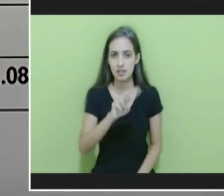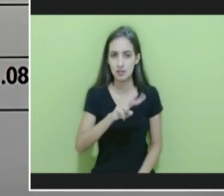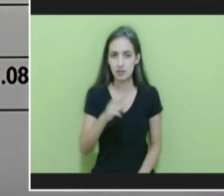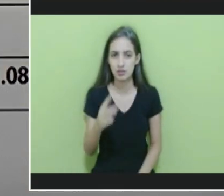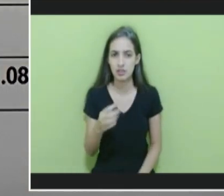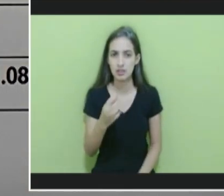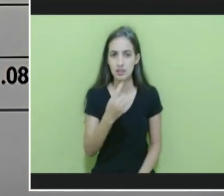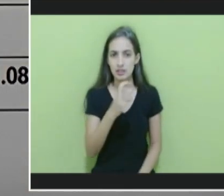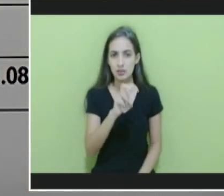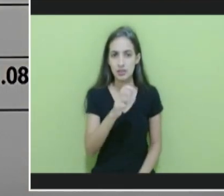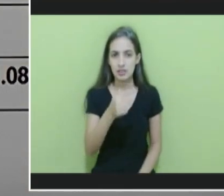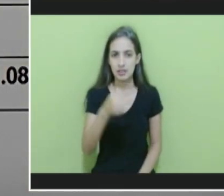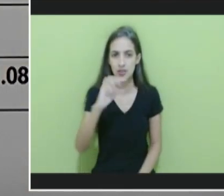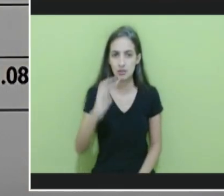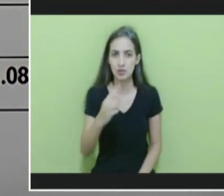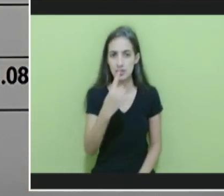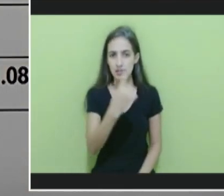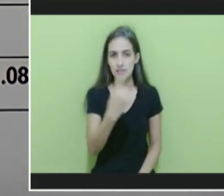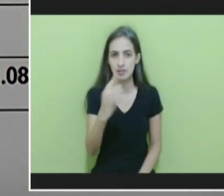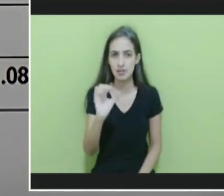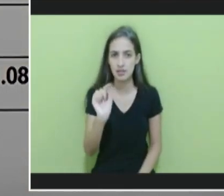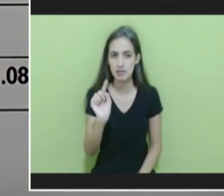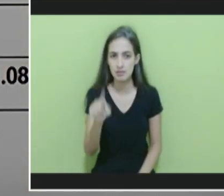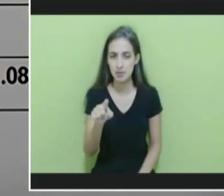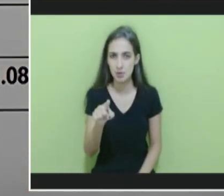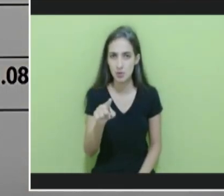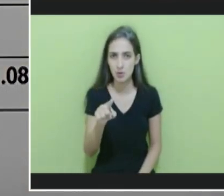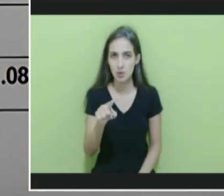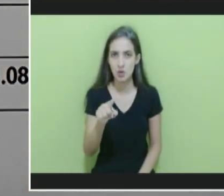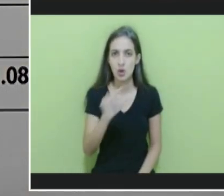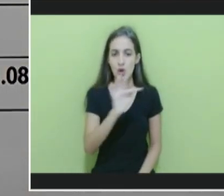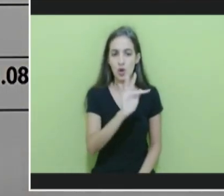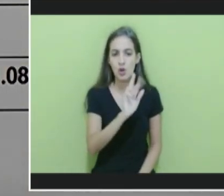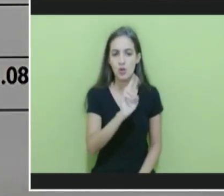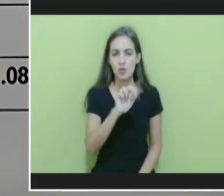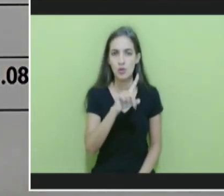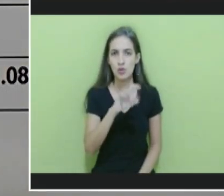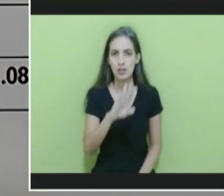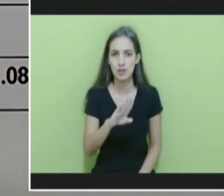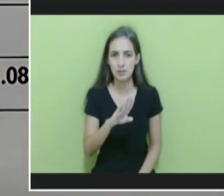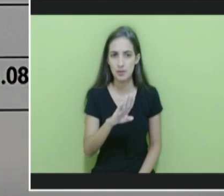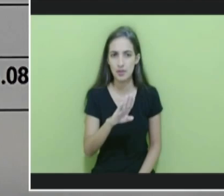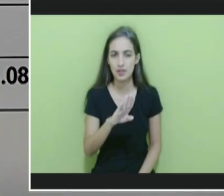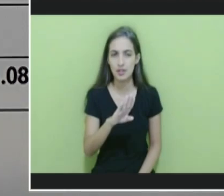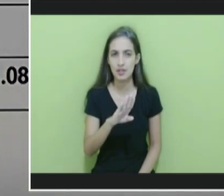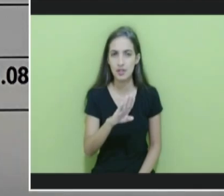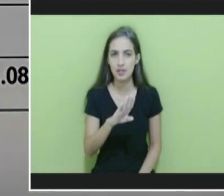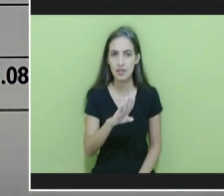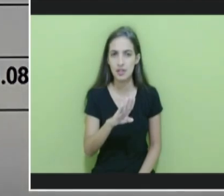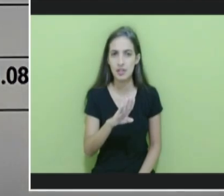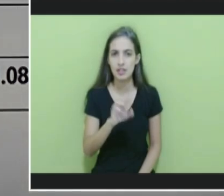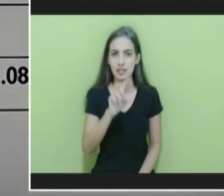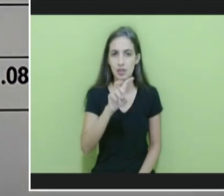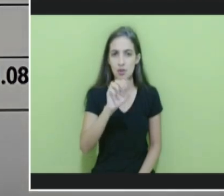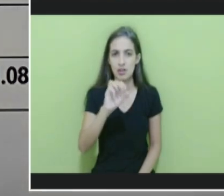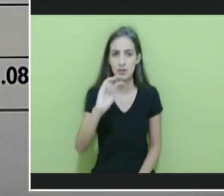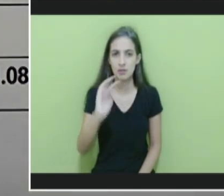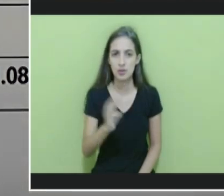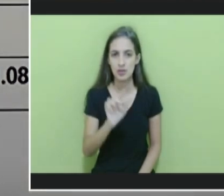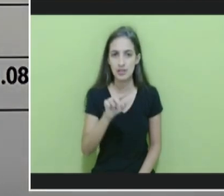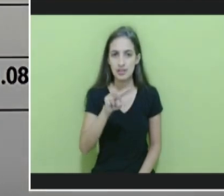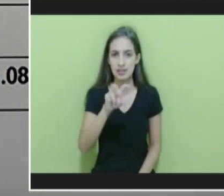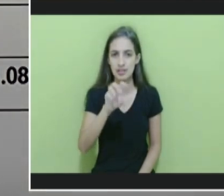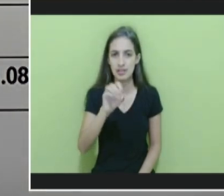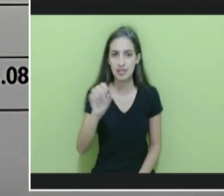57.110.000 reais. Transferências do Fundeb, 50 milhões e 500 mil reais, totalizando as